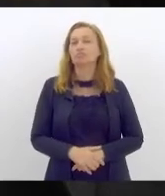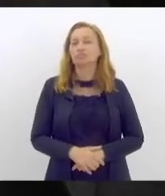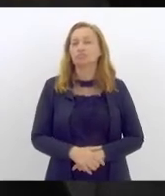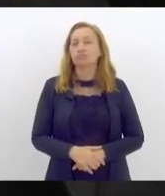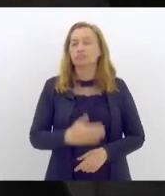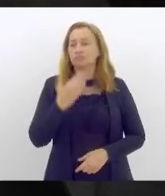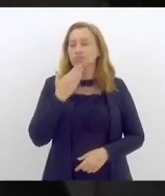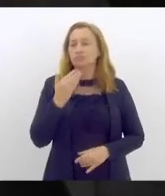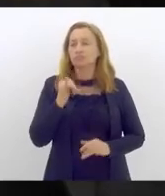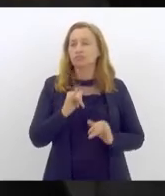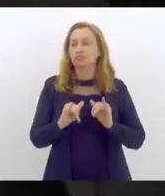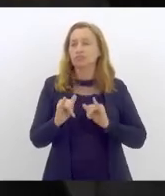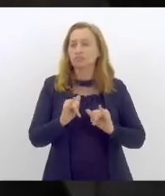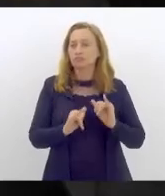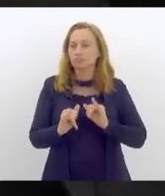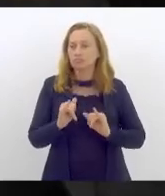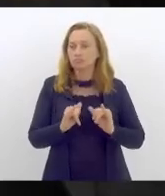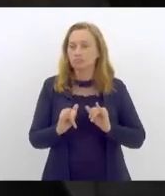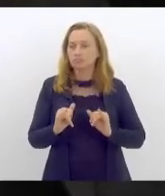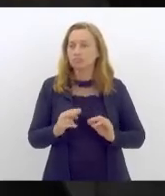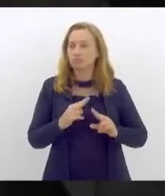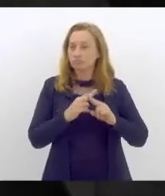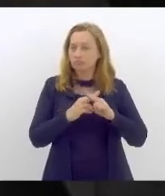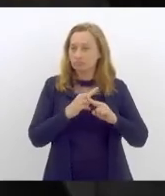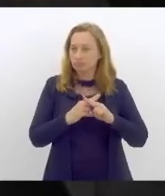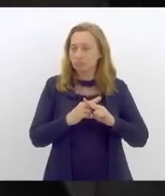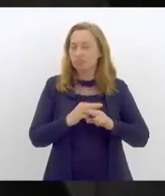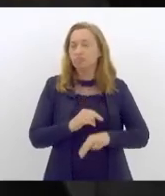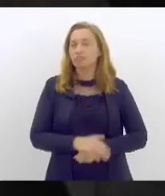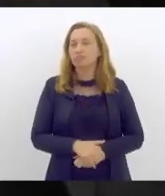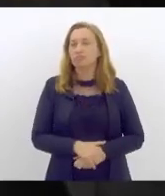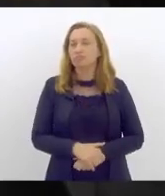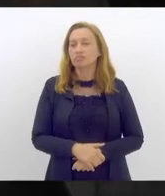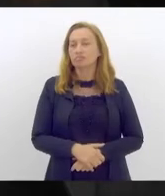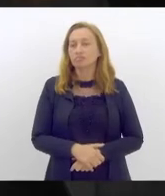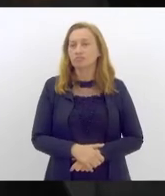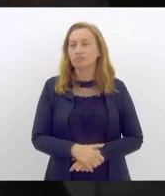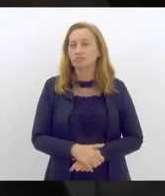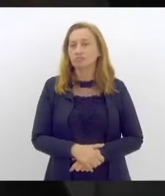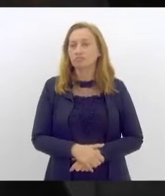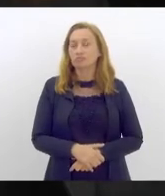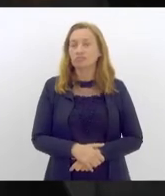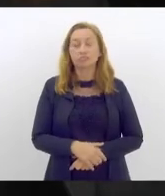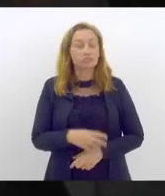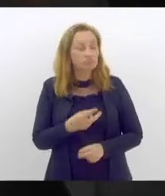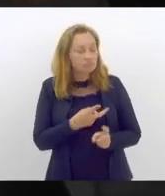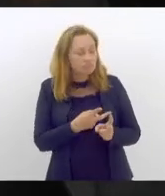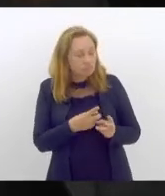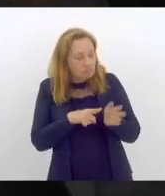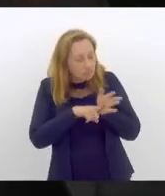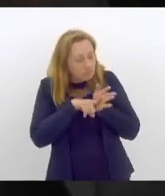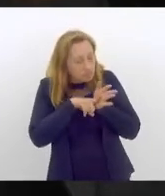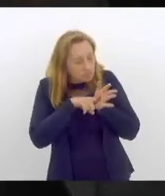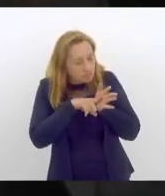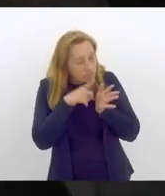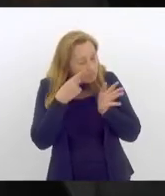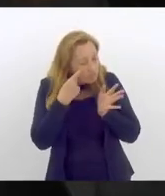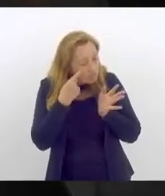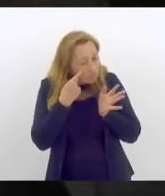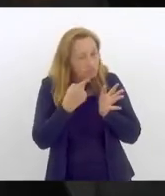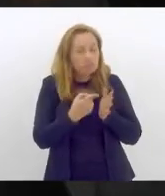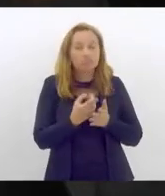pediu informações a Caixa Econômica Federal para verificar se